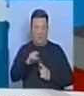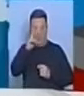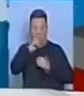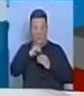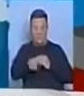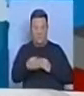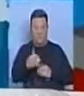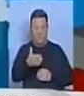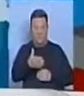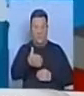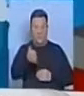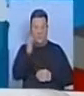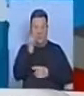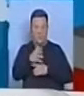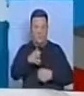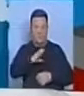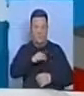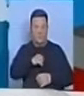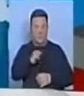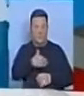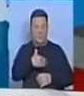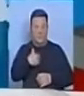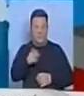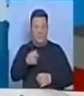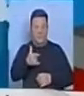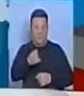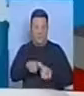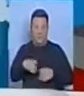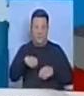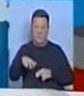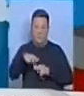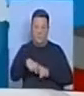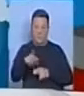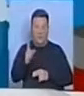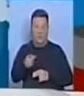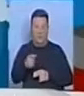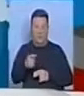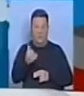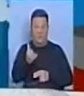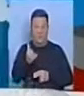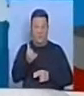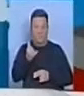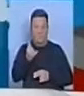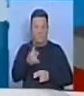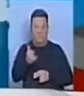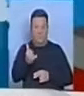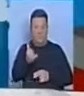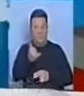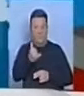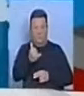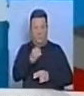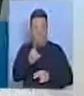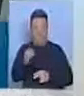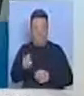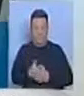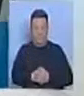o 15º Congresso Mundial de Saúde Ambiental e assumirá o cargo em 2020.